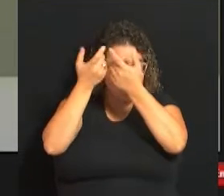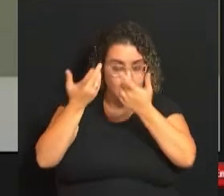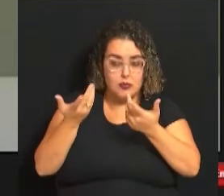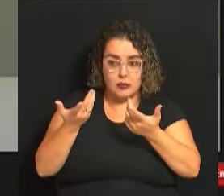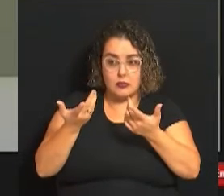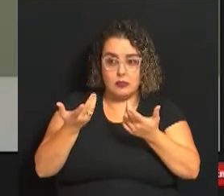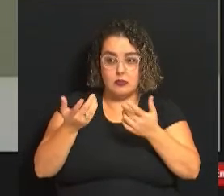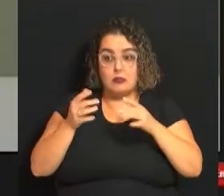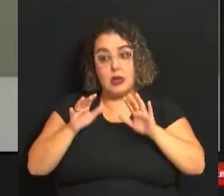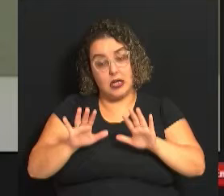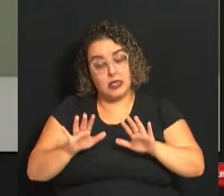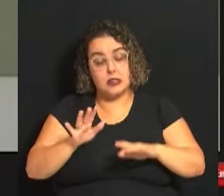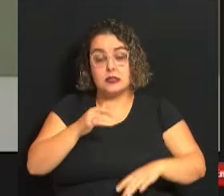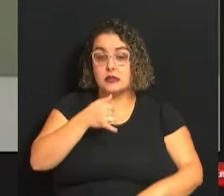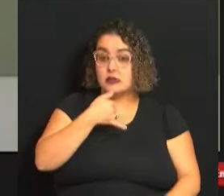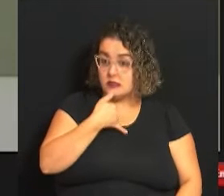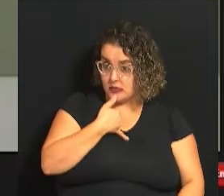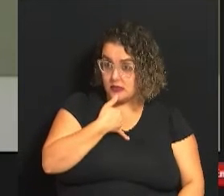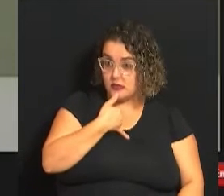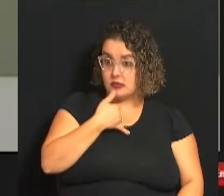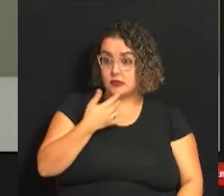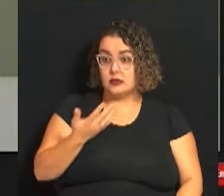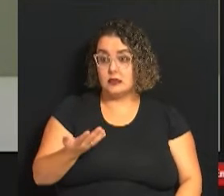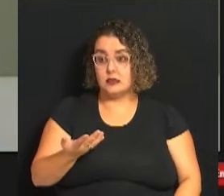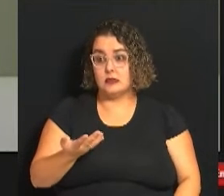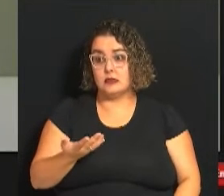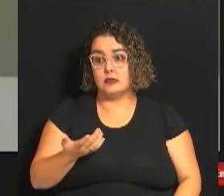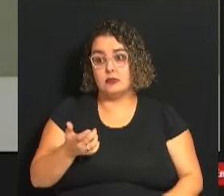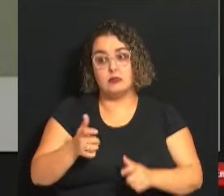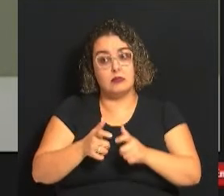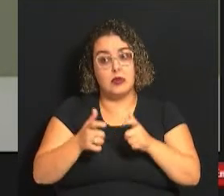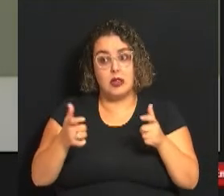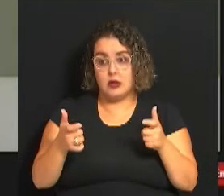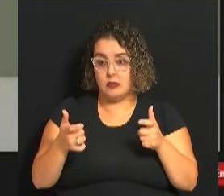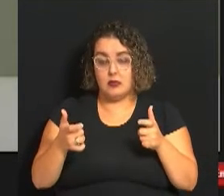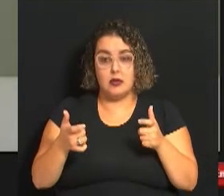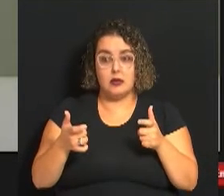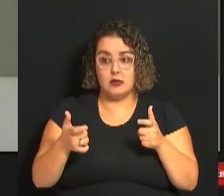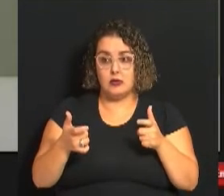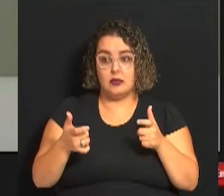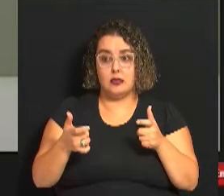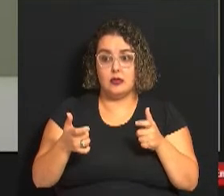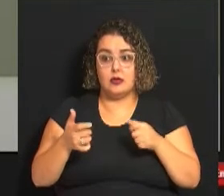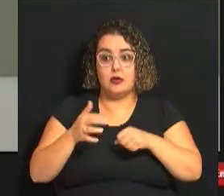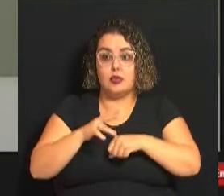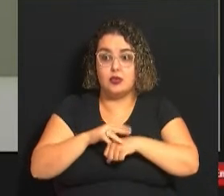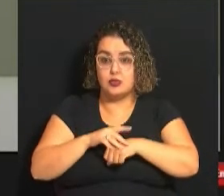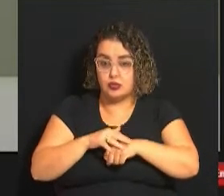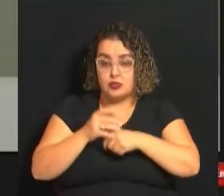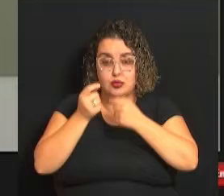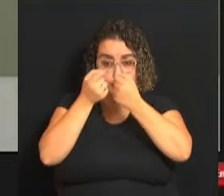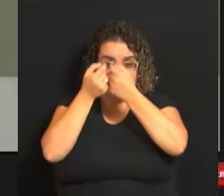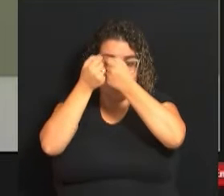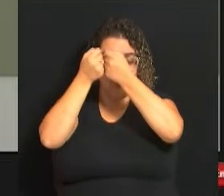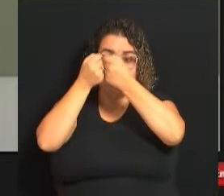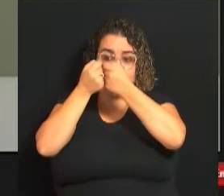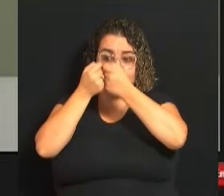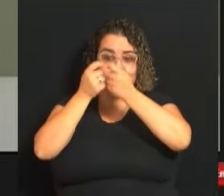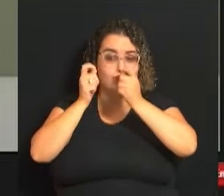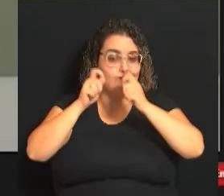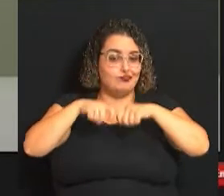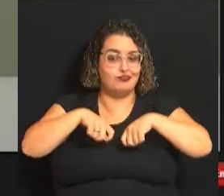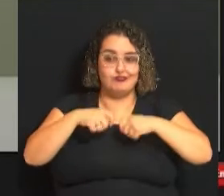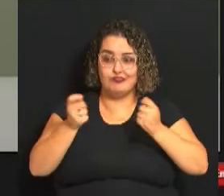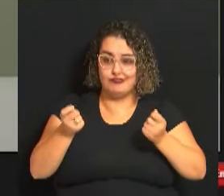Mas, infelizmente, uma boa quantidade de doença, de tumores, é impossível você